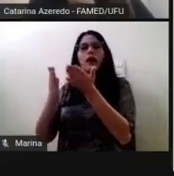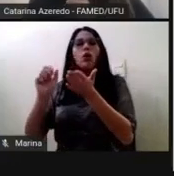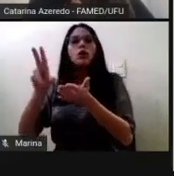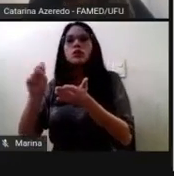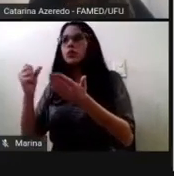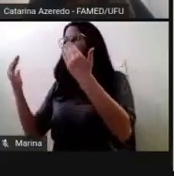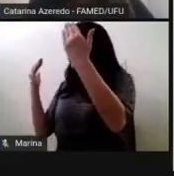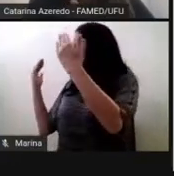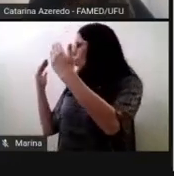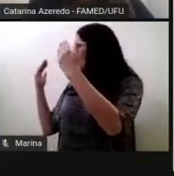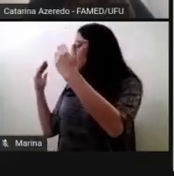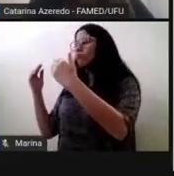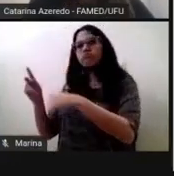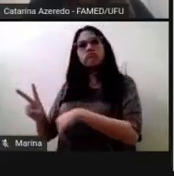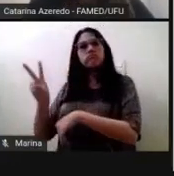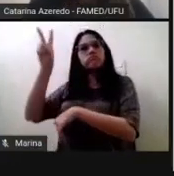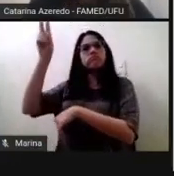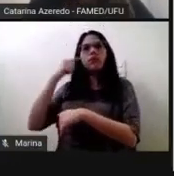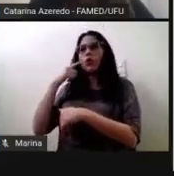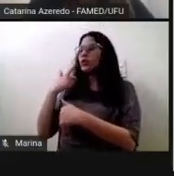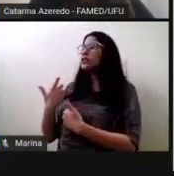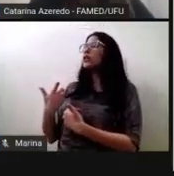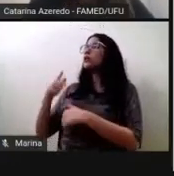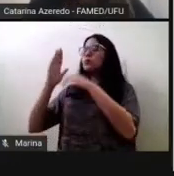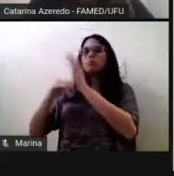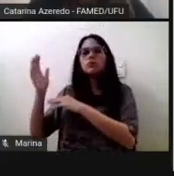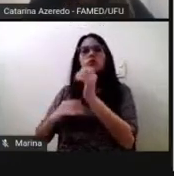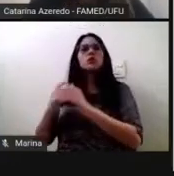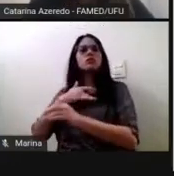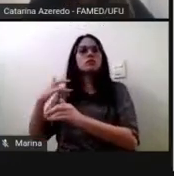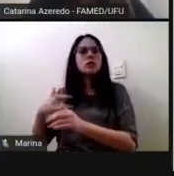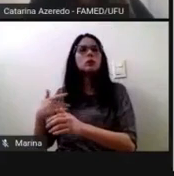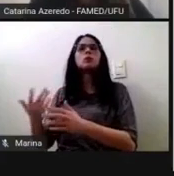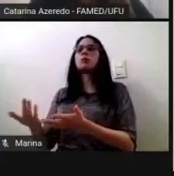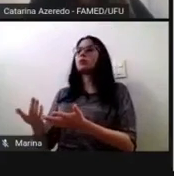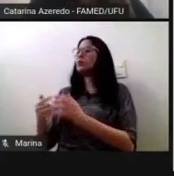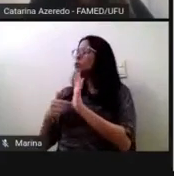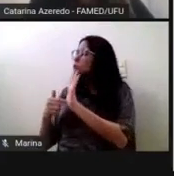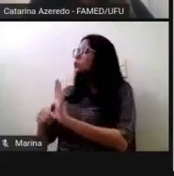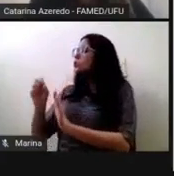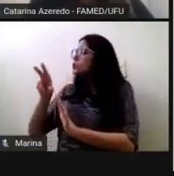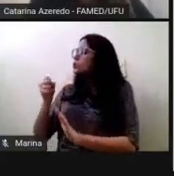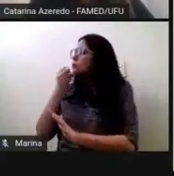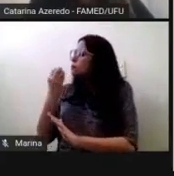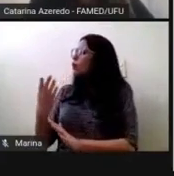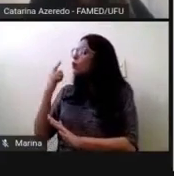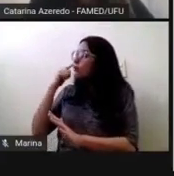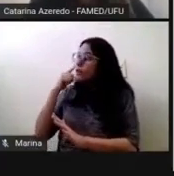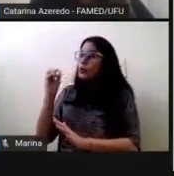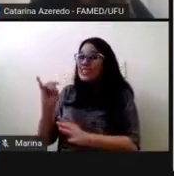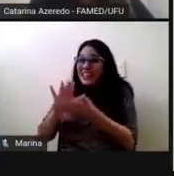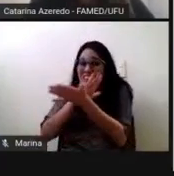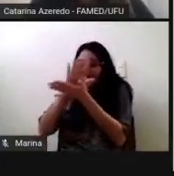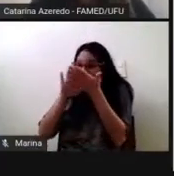ações, todos os profissionais de saúde que estão na linha de frente do SUS, mostrando o quanto que a desigualdade, o quanto que não ter um sistema